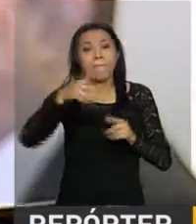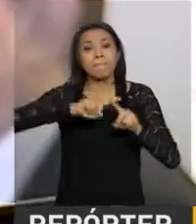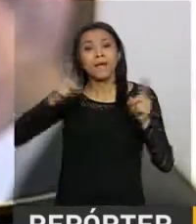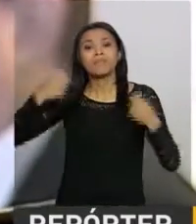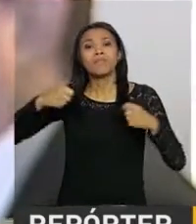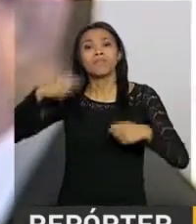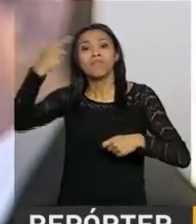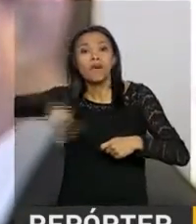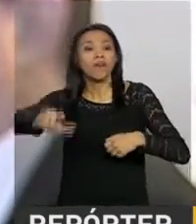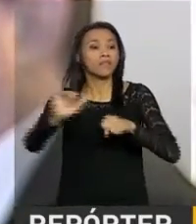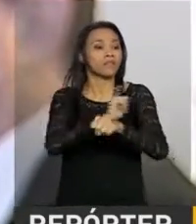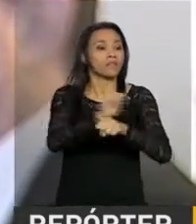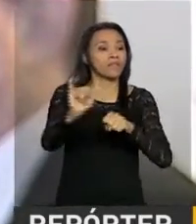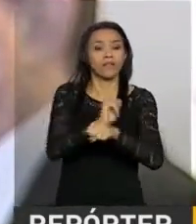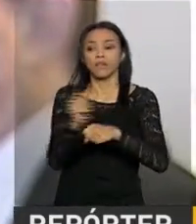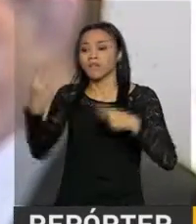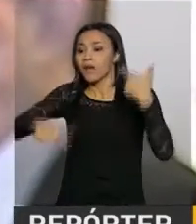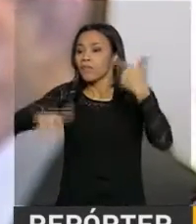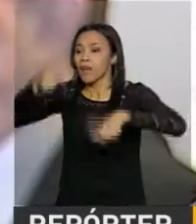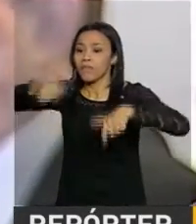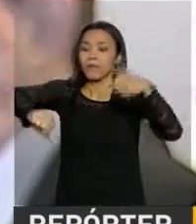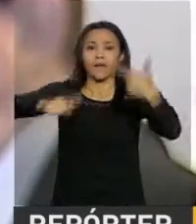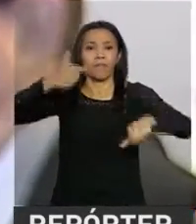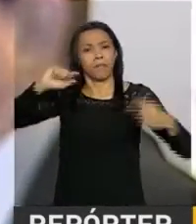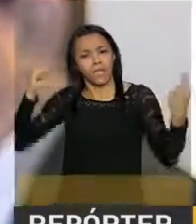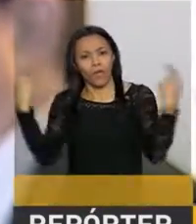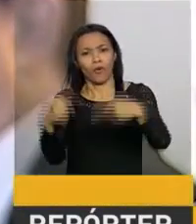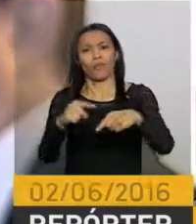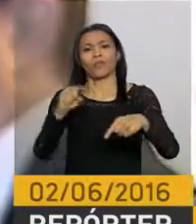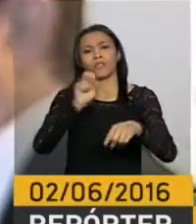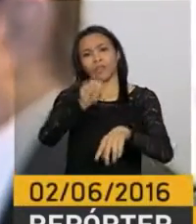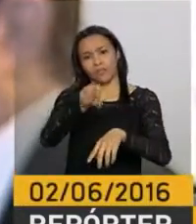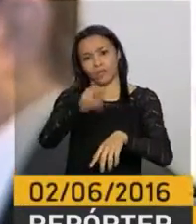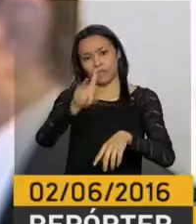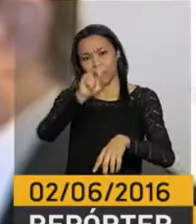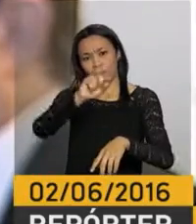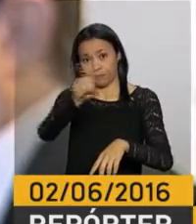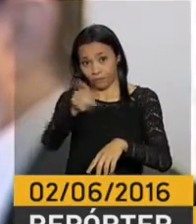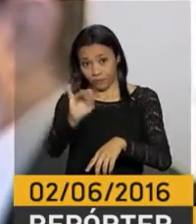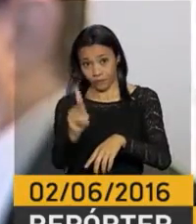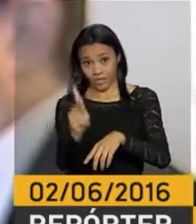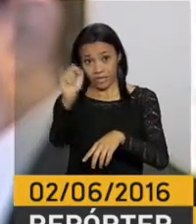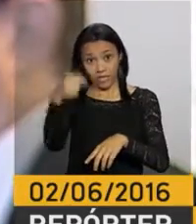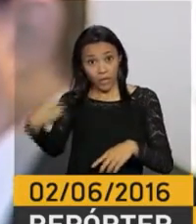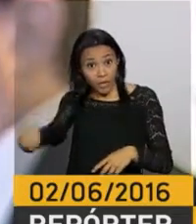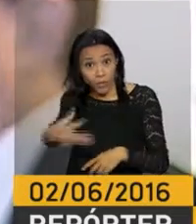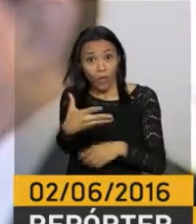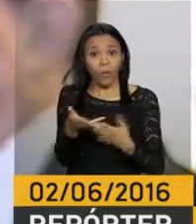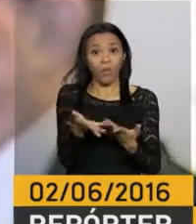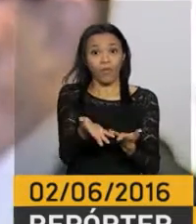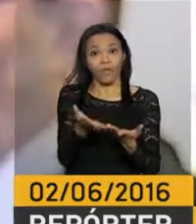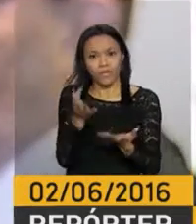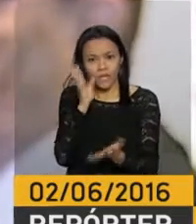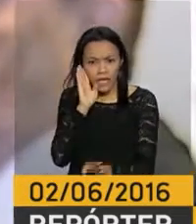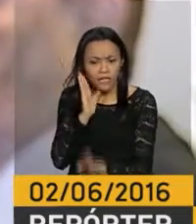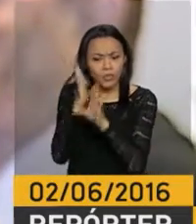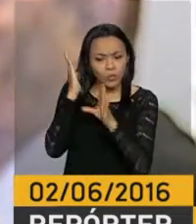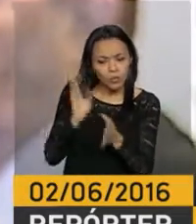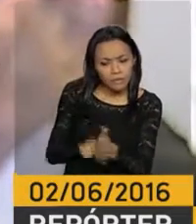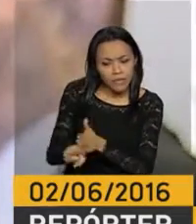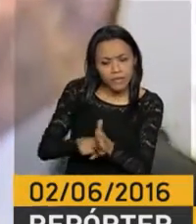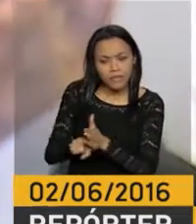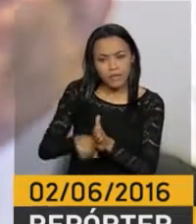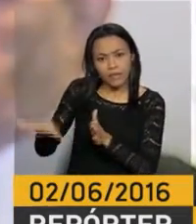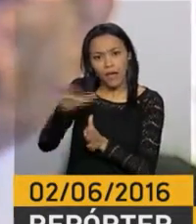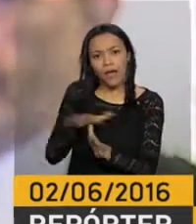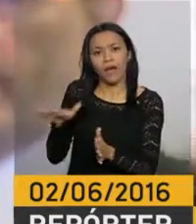e mais ferramentas para combater o Zika, que é um fato novo que a comunidade científica procura desvendar agora, e nós apoiaremos